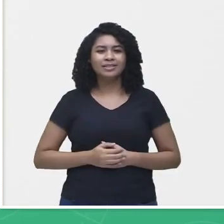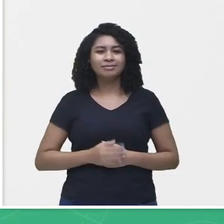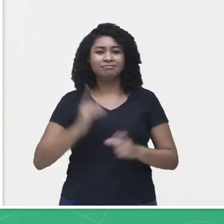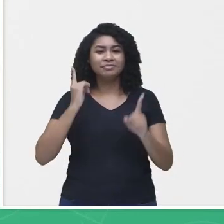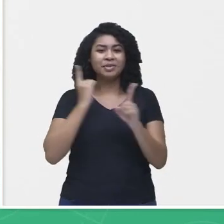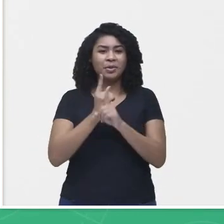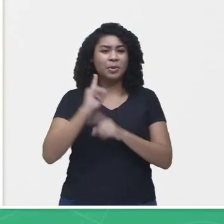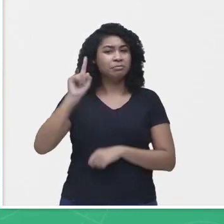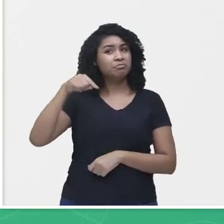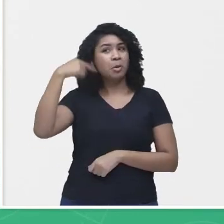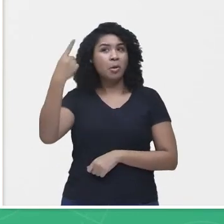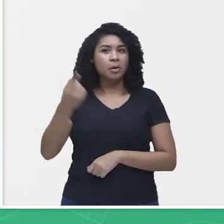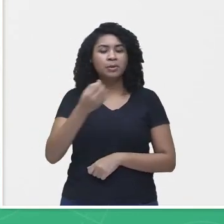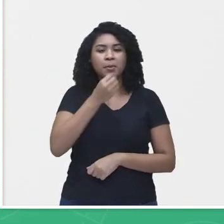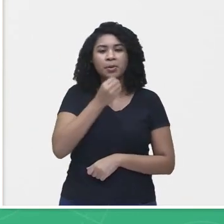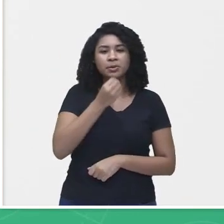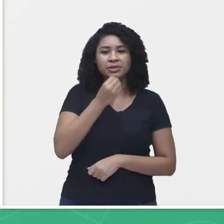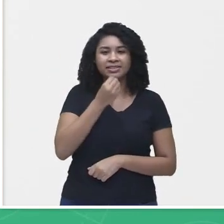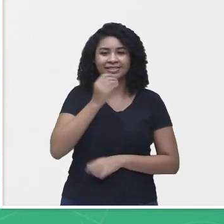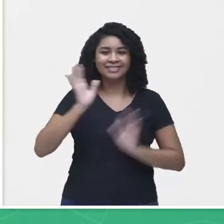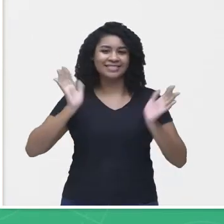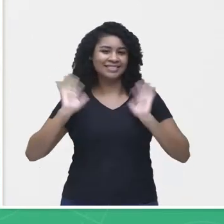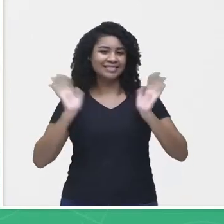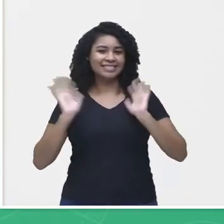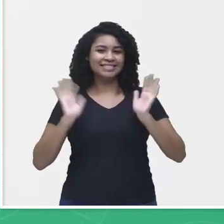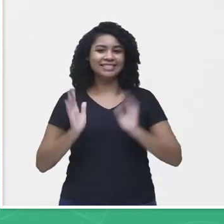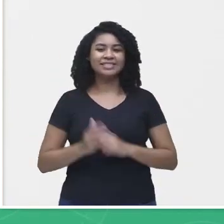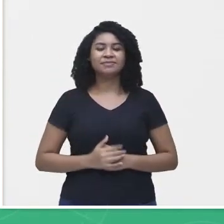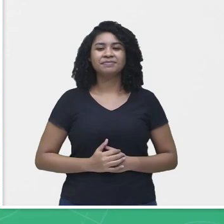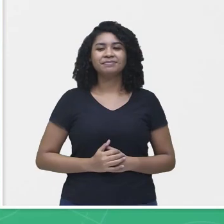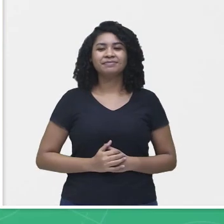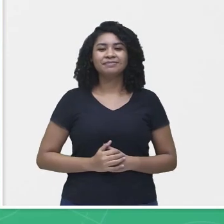vê outro dia, em outra aula. Até mais, tchau, tchau!